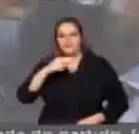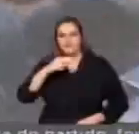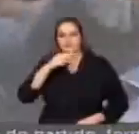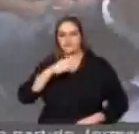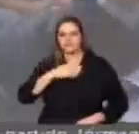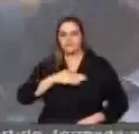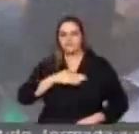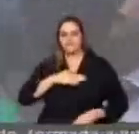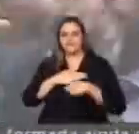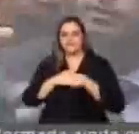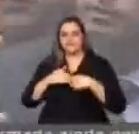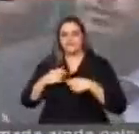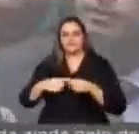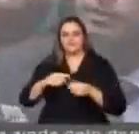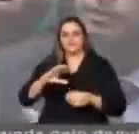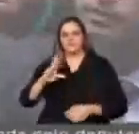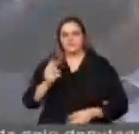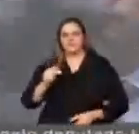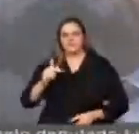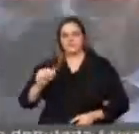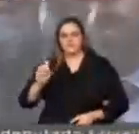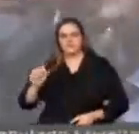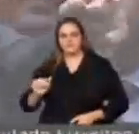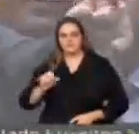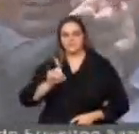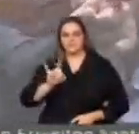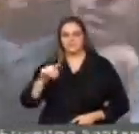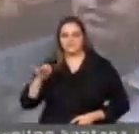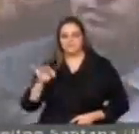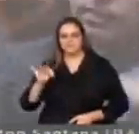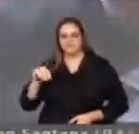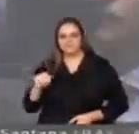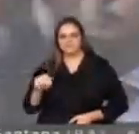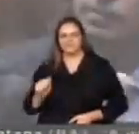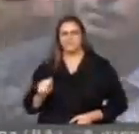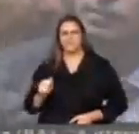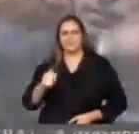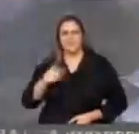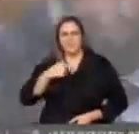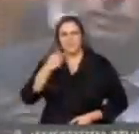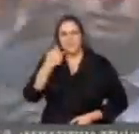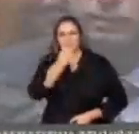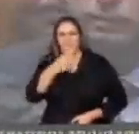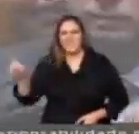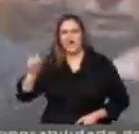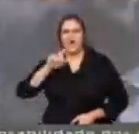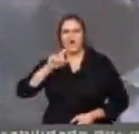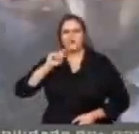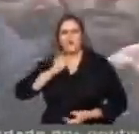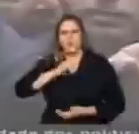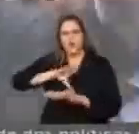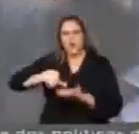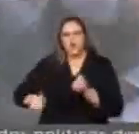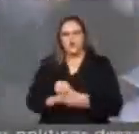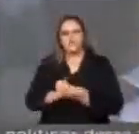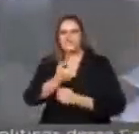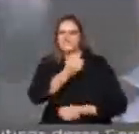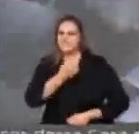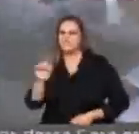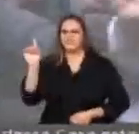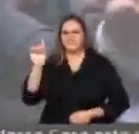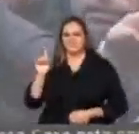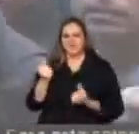pela minha querida Chapada Diamantina. E é por isso que eu digo, senhor presidente, não, não à corrupção, não a